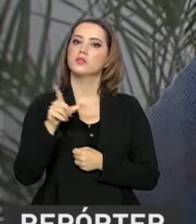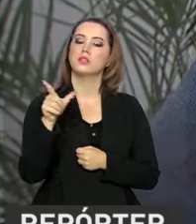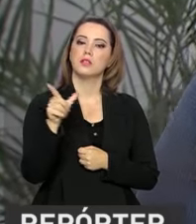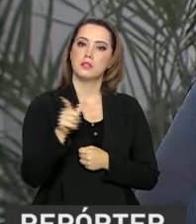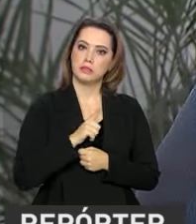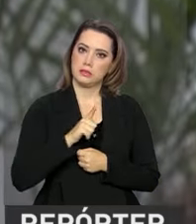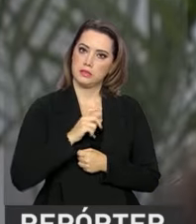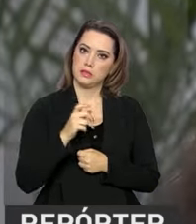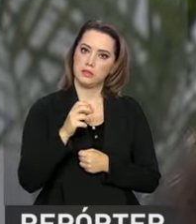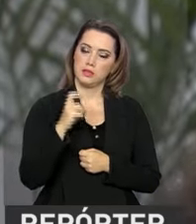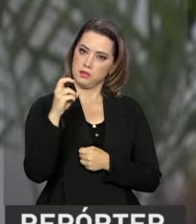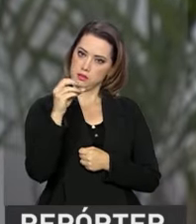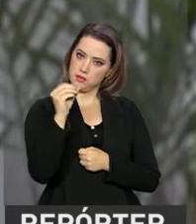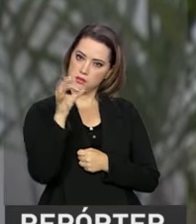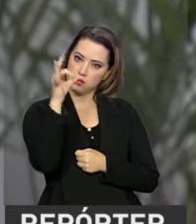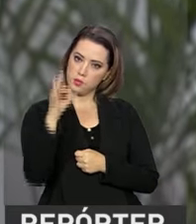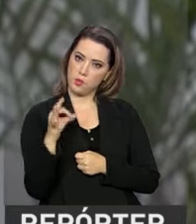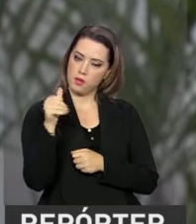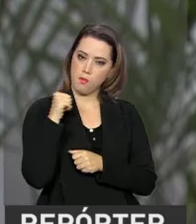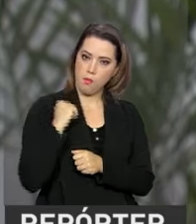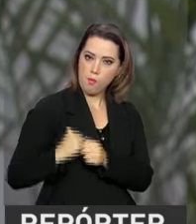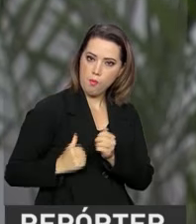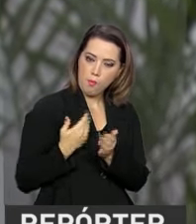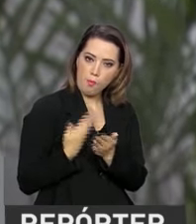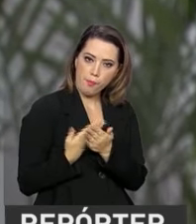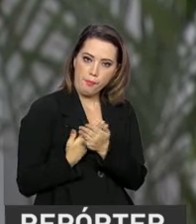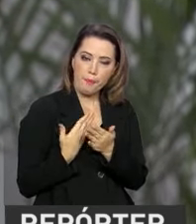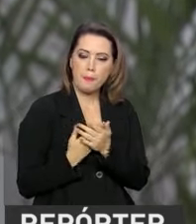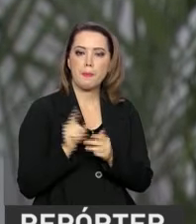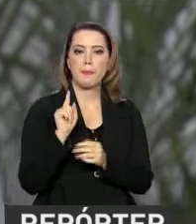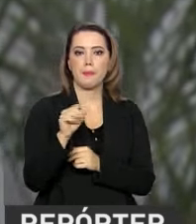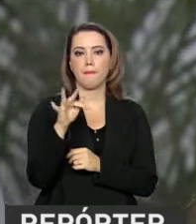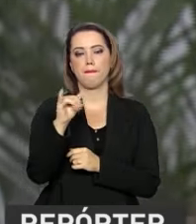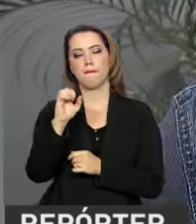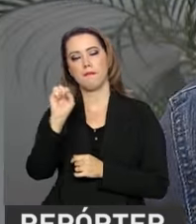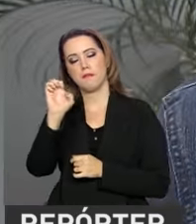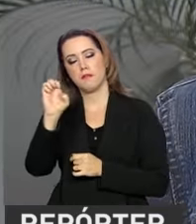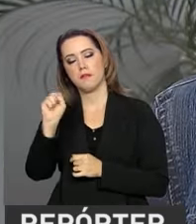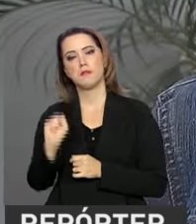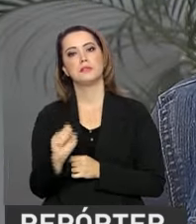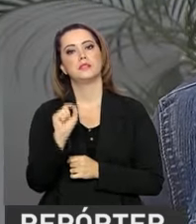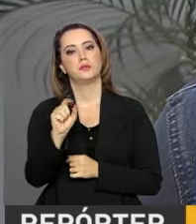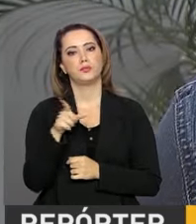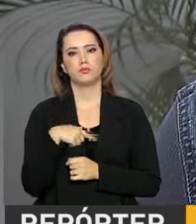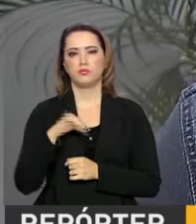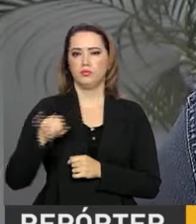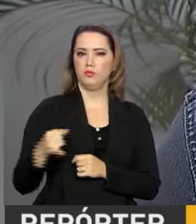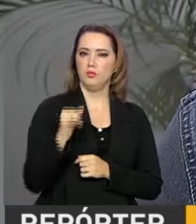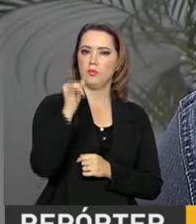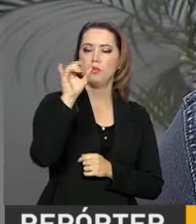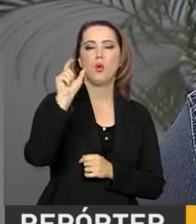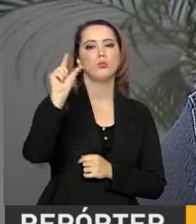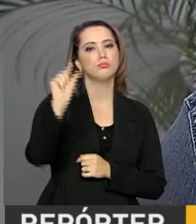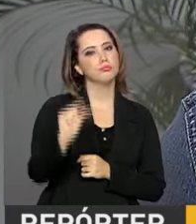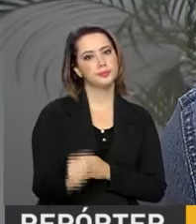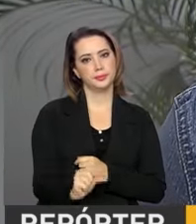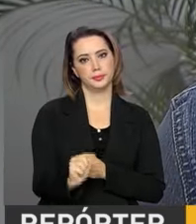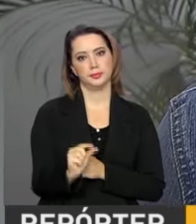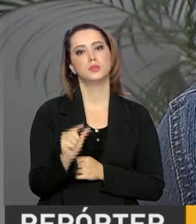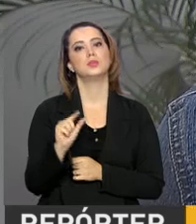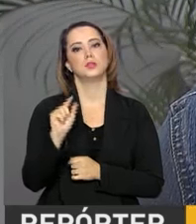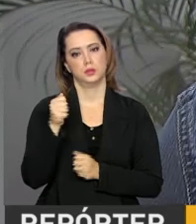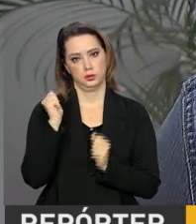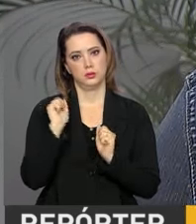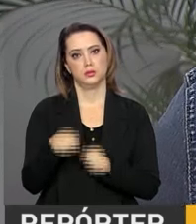50% financiada pelo Fundo de Financiamento Estudantil, o FIES. As taxas de juros são muito pequenininhas, então dá